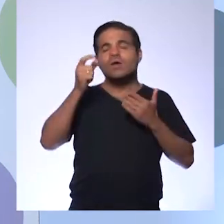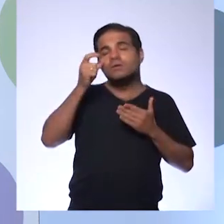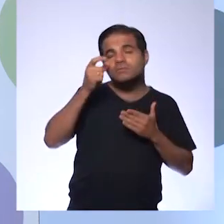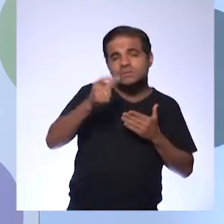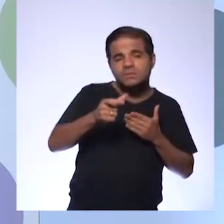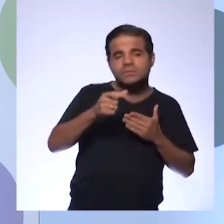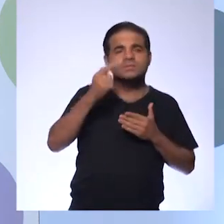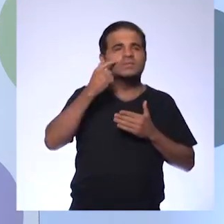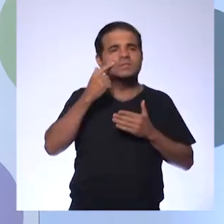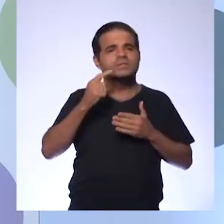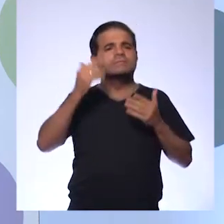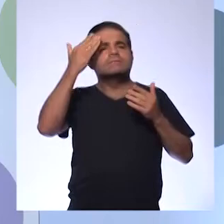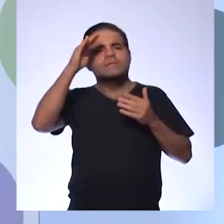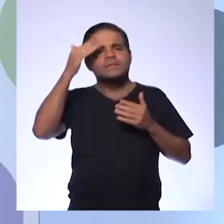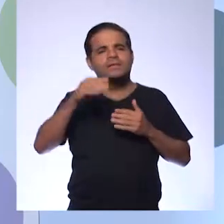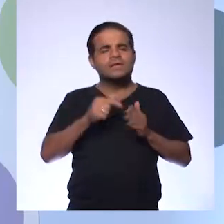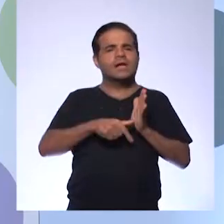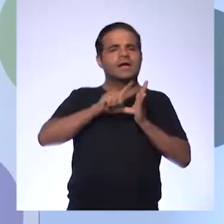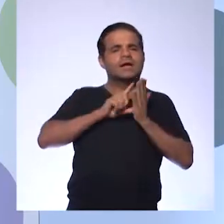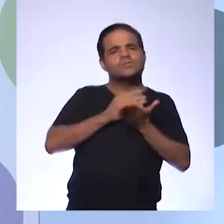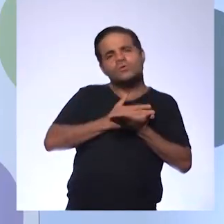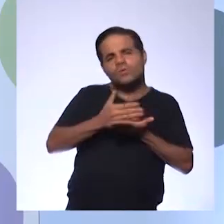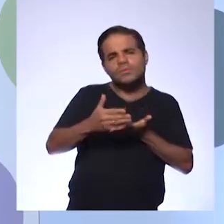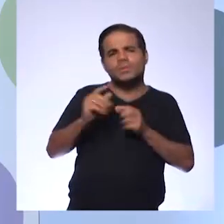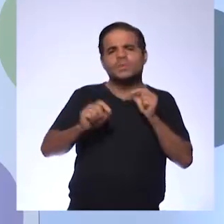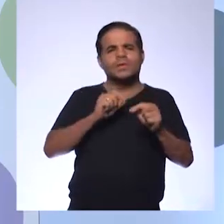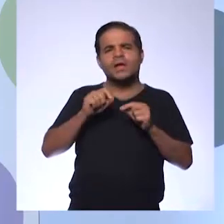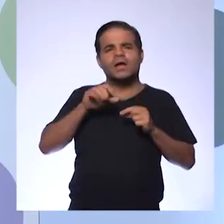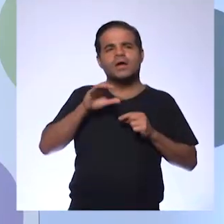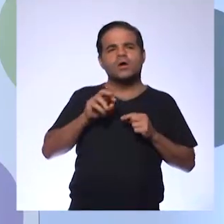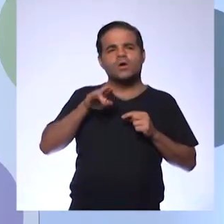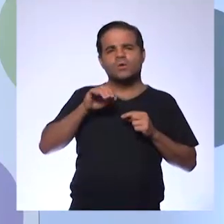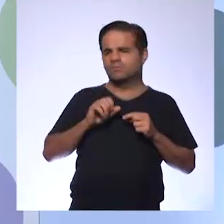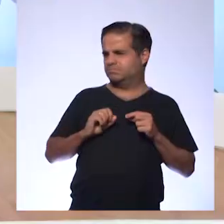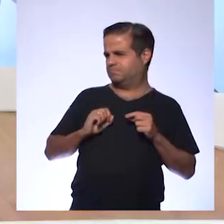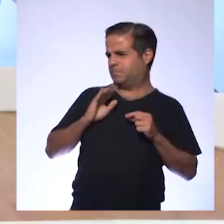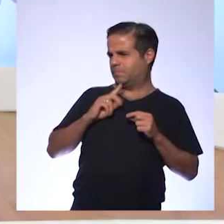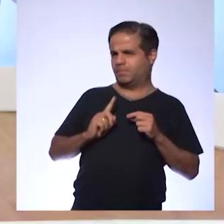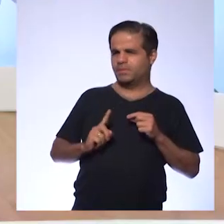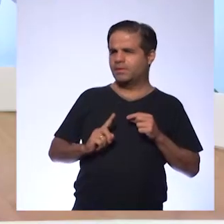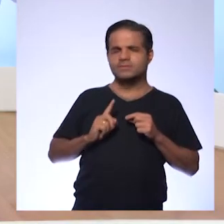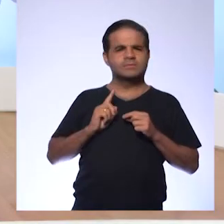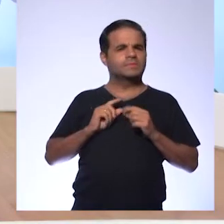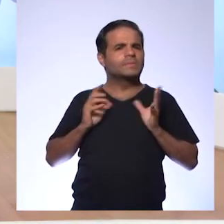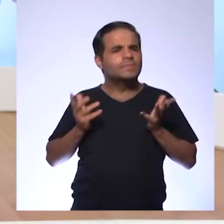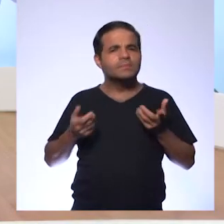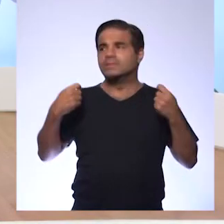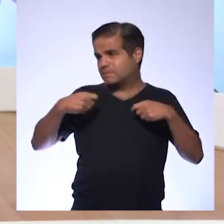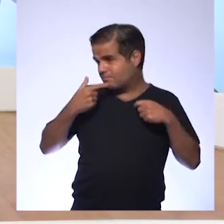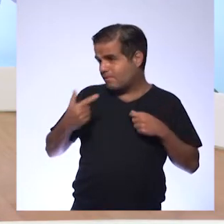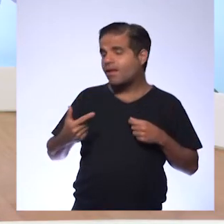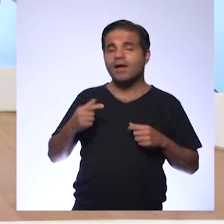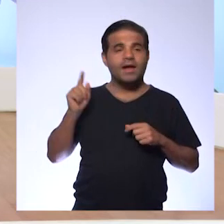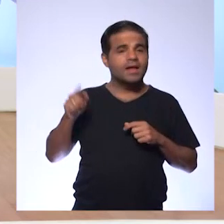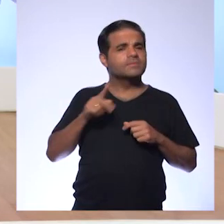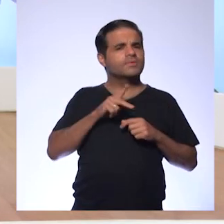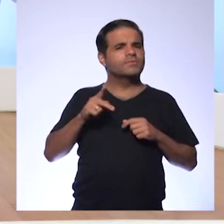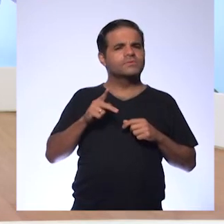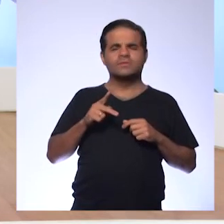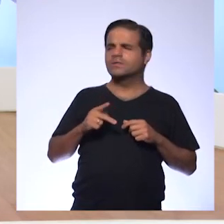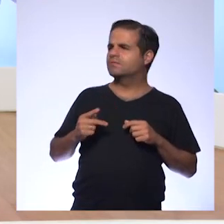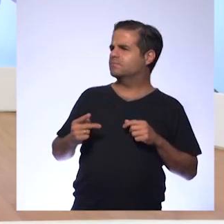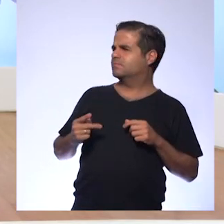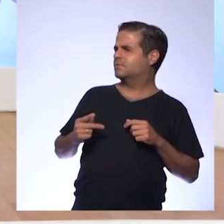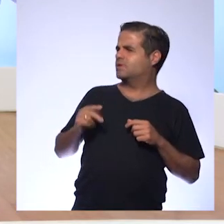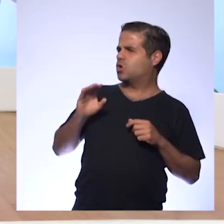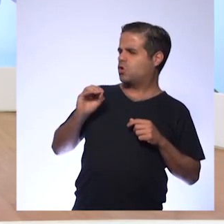que era cosplayer antes de começar É a a aula aqui, professora. que eu Nossa, sou acredita. meio Gente, não, desatualizada, tem que gente. falar. Temos que falar. A professora chegou. Mauro, o